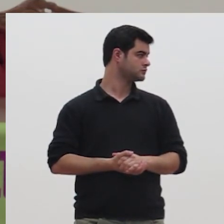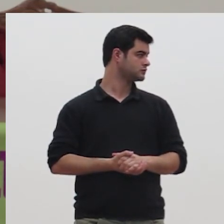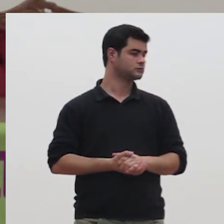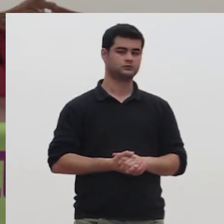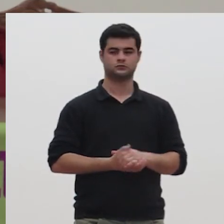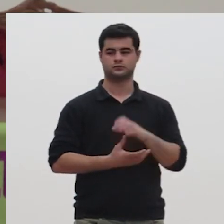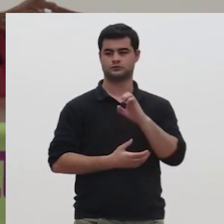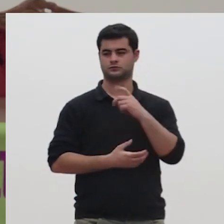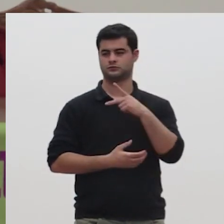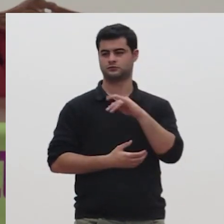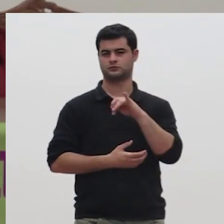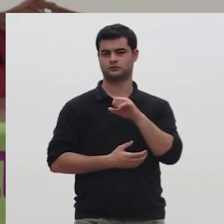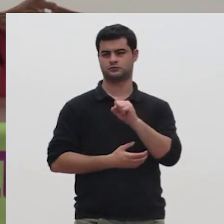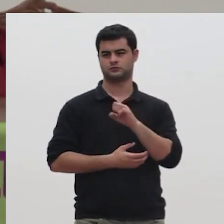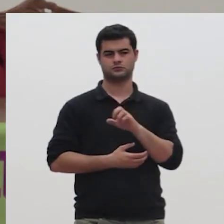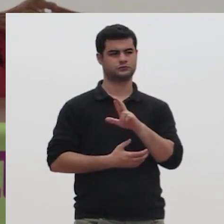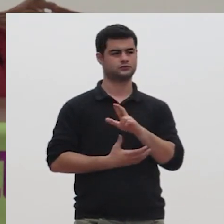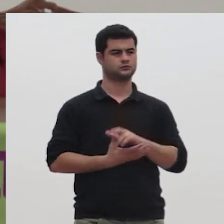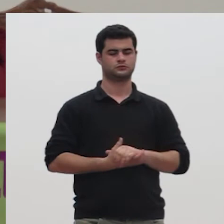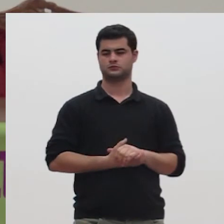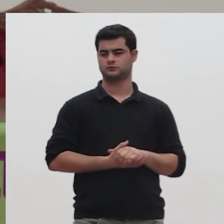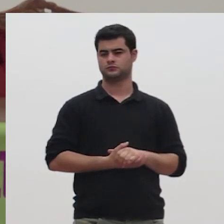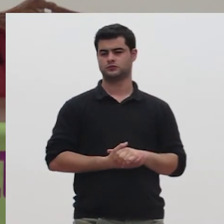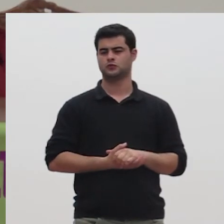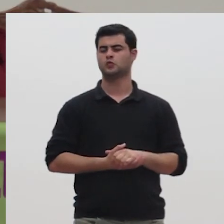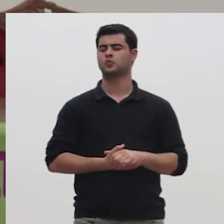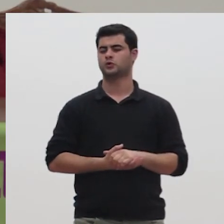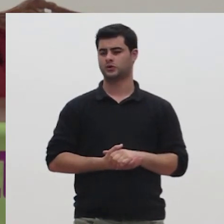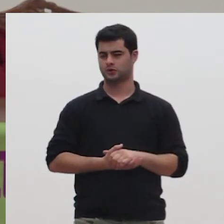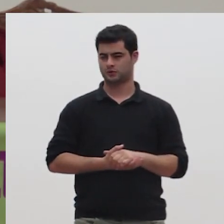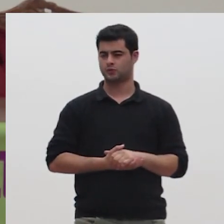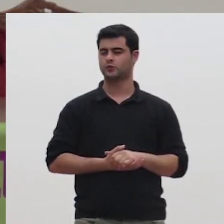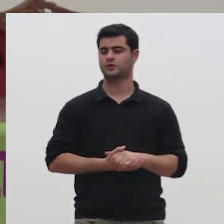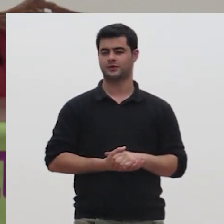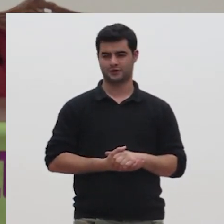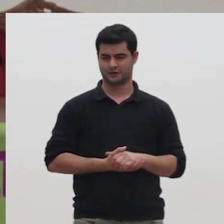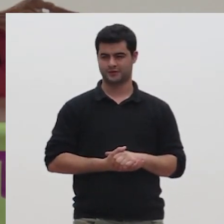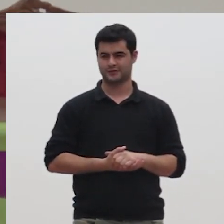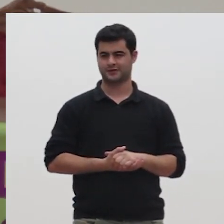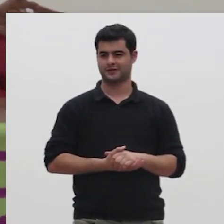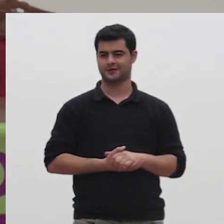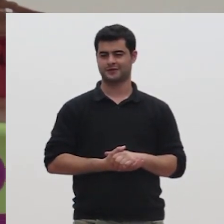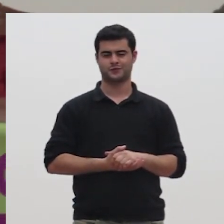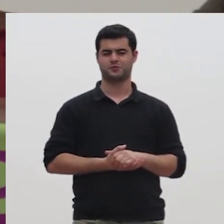EBSER, chapa 2, formulará sua pergunta.